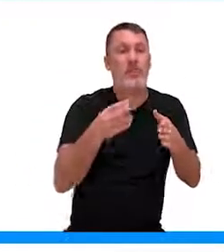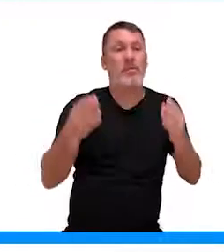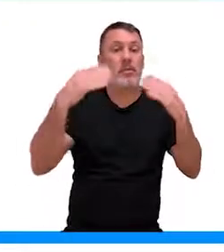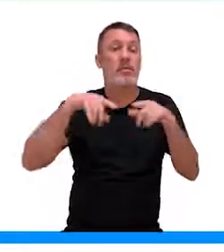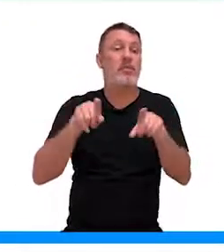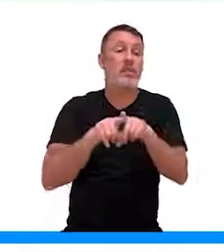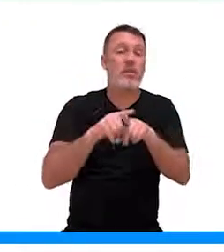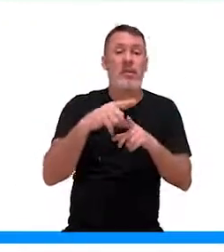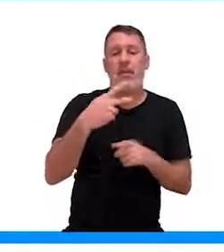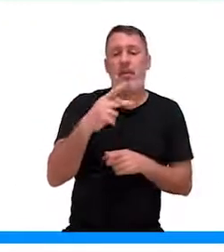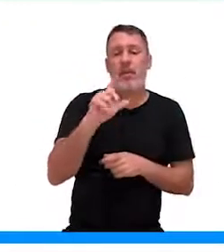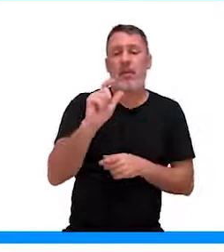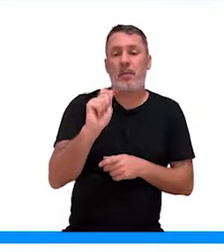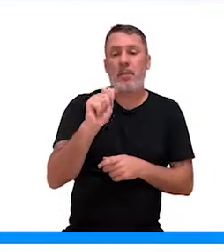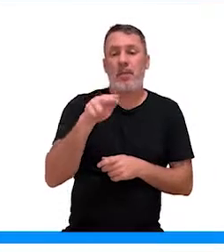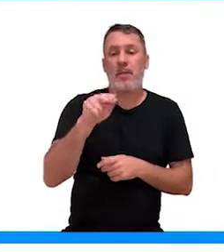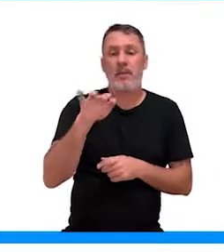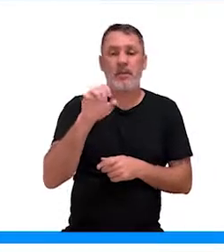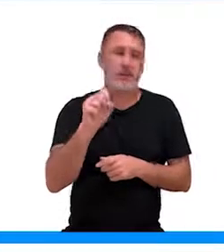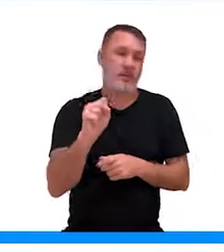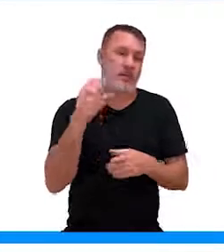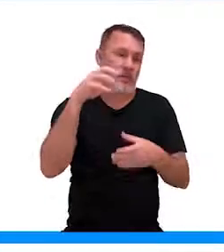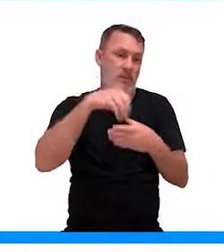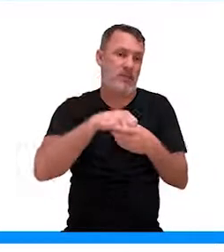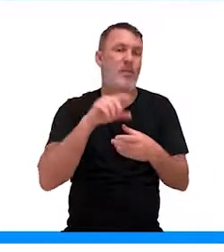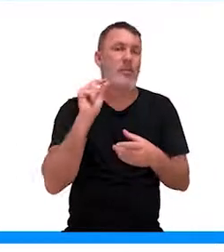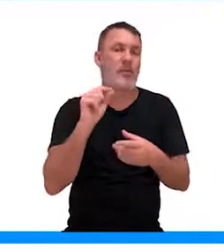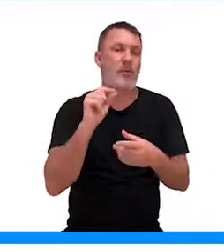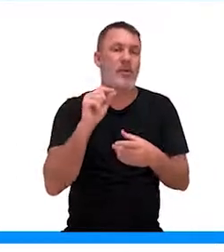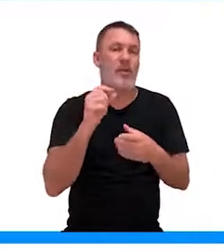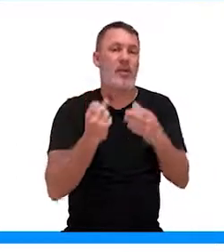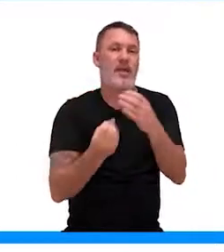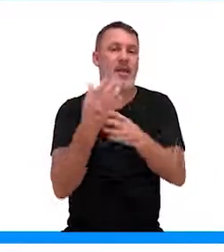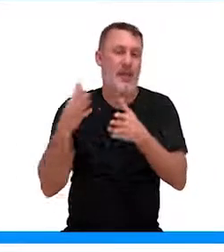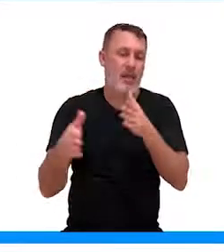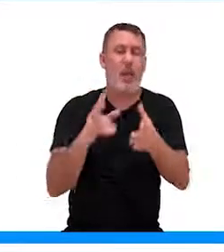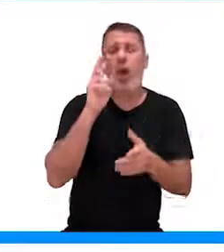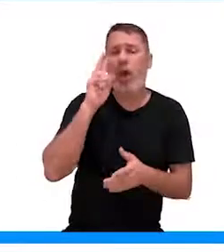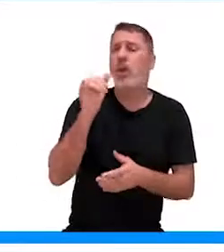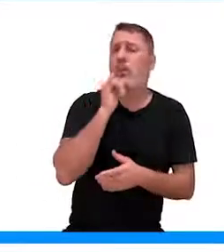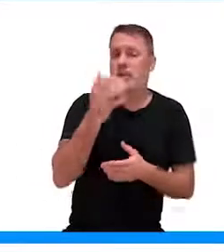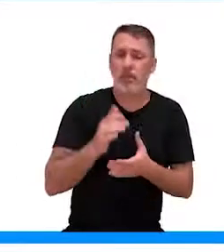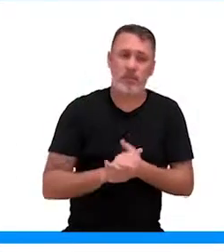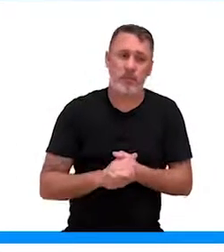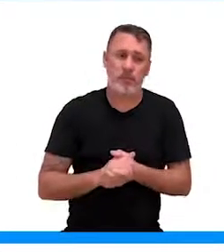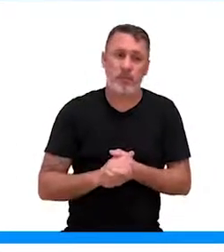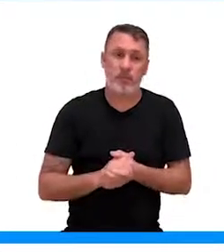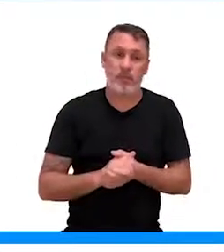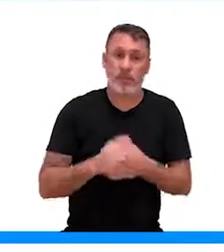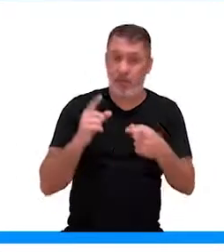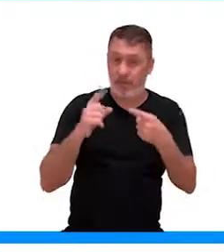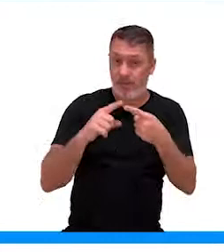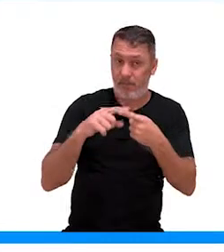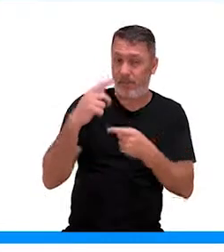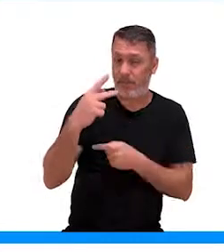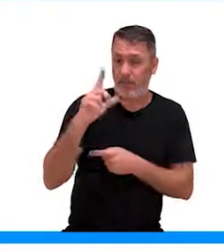de planícies, onde você pode ter ali a formação de meandros. Gente, olha só, os rios planáuticos, eles estão